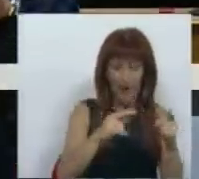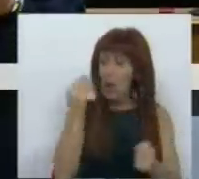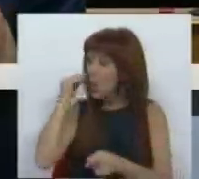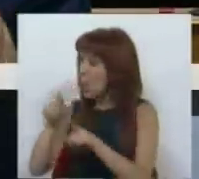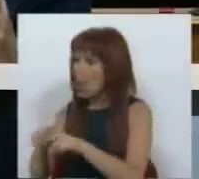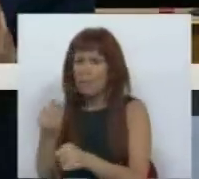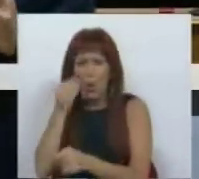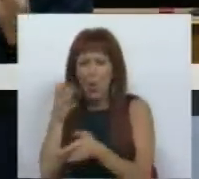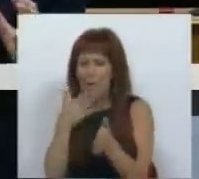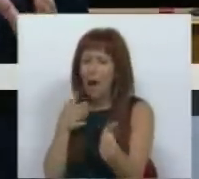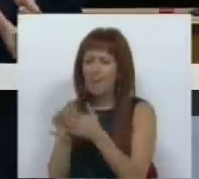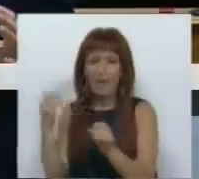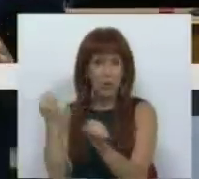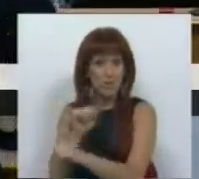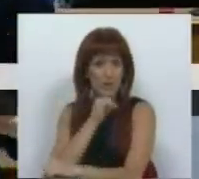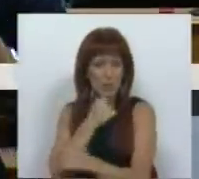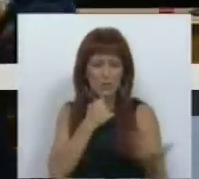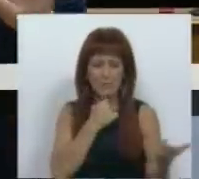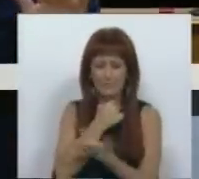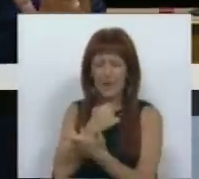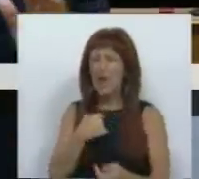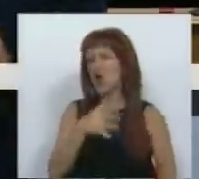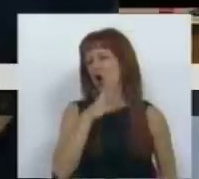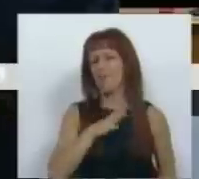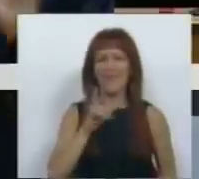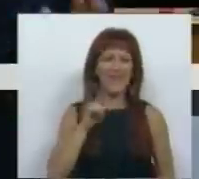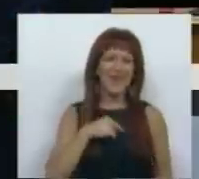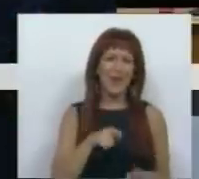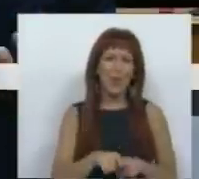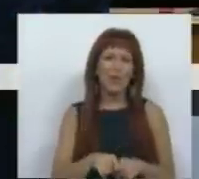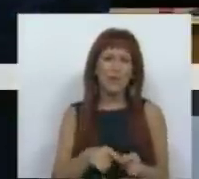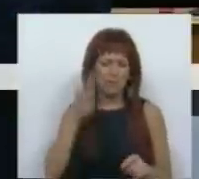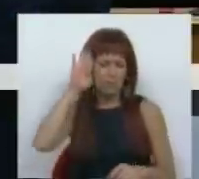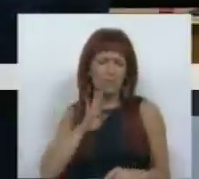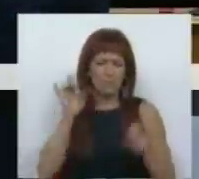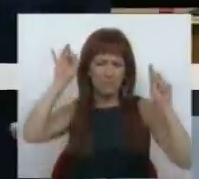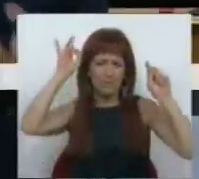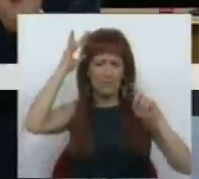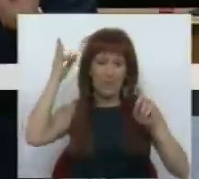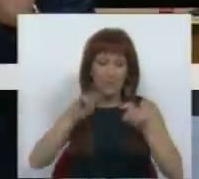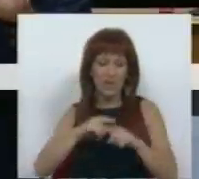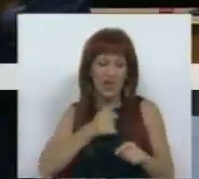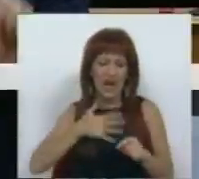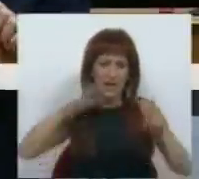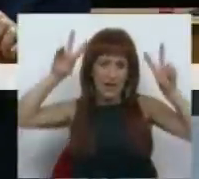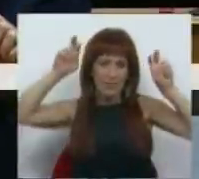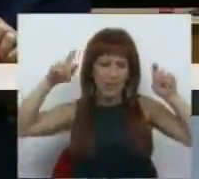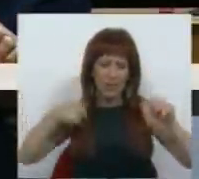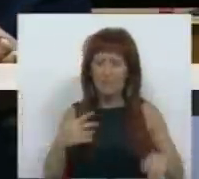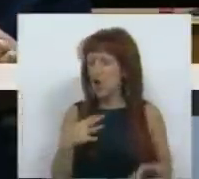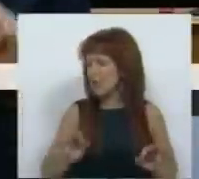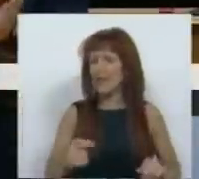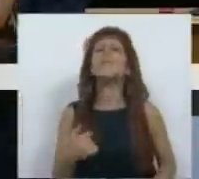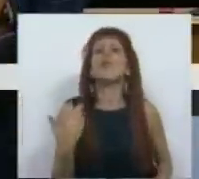forma como são utilizados os serviços secretos. Não nos venha dizer que isto é uma milícia empresarial, porque nós temos certezas